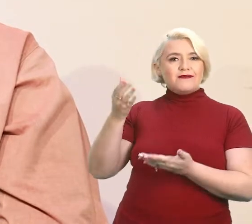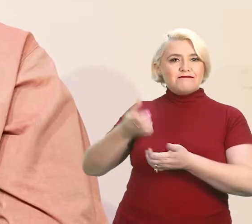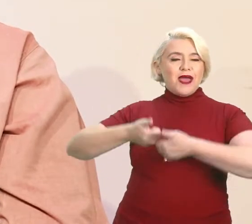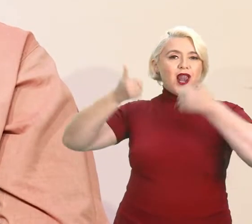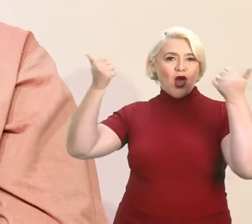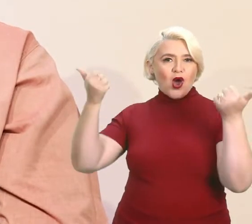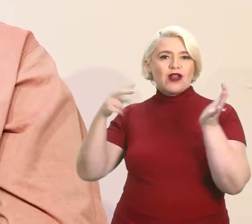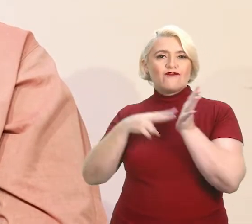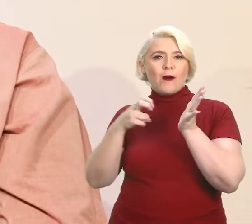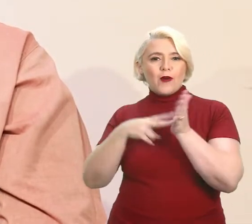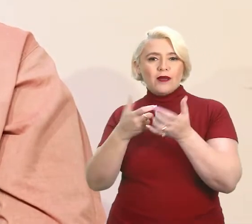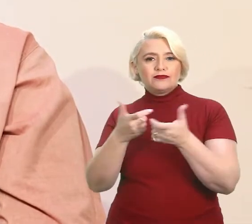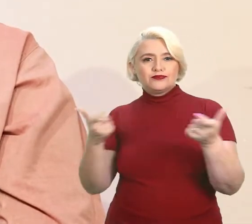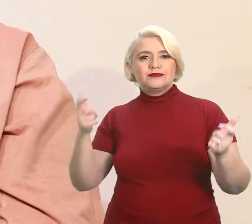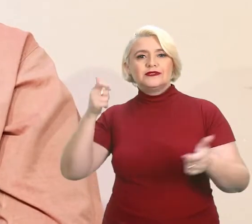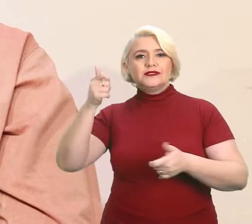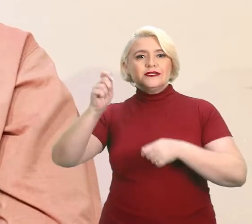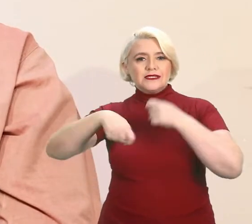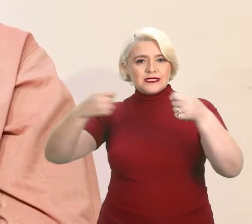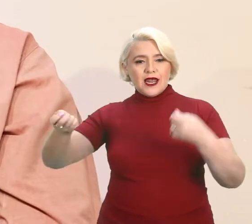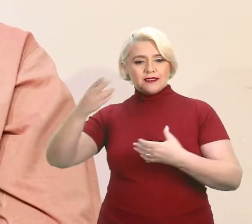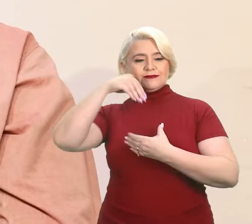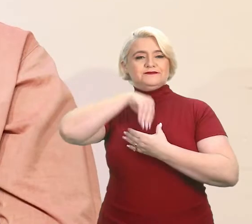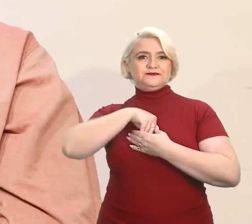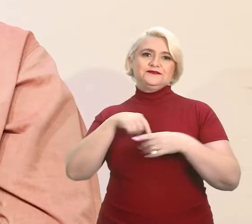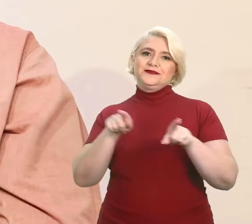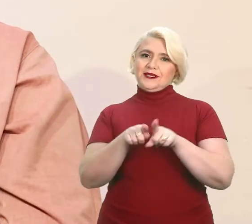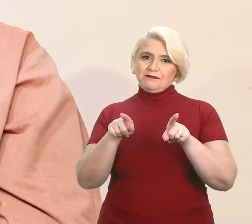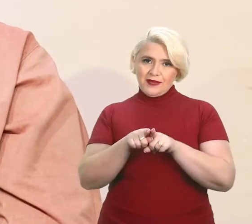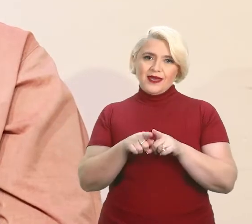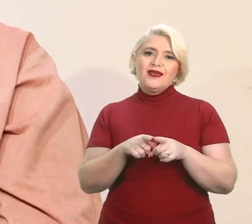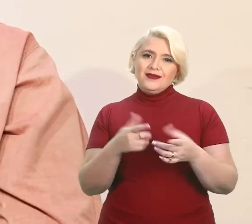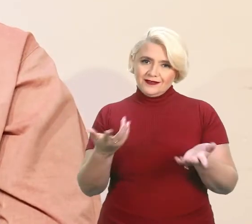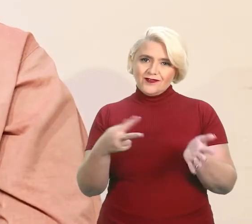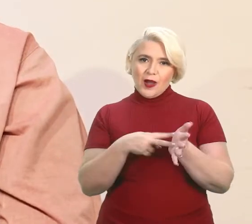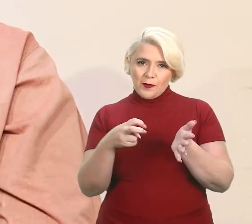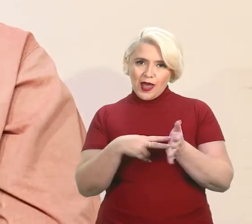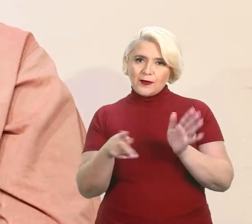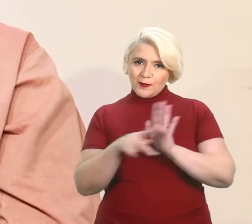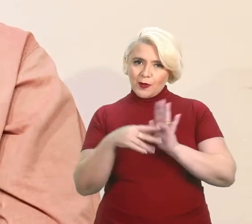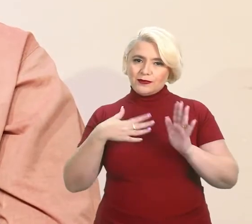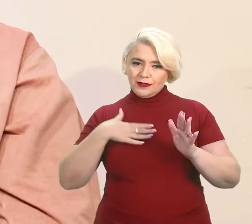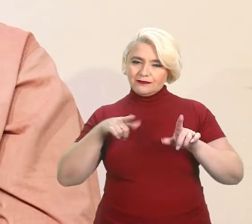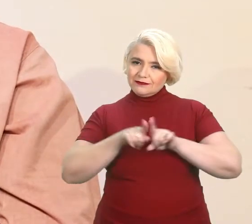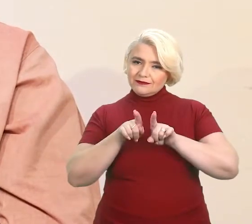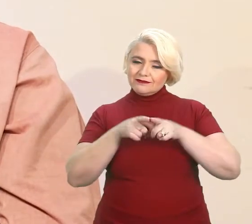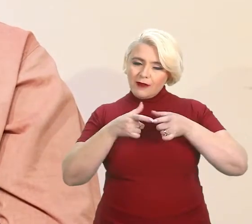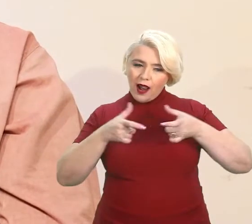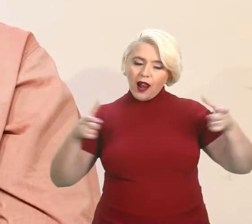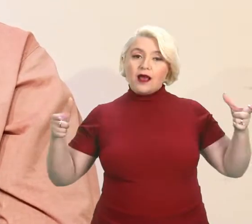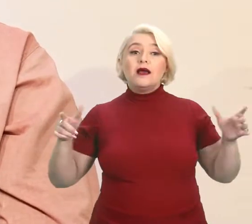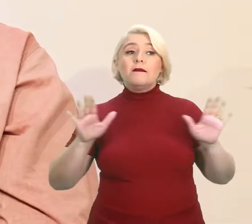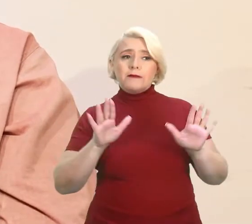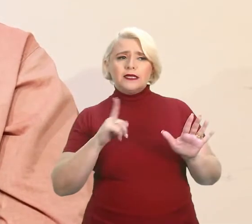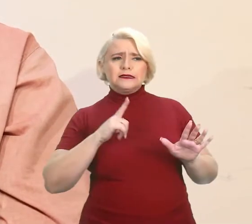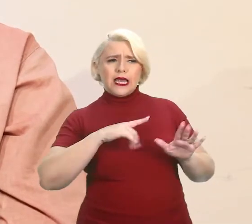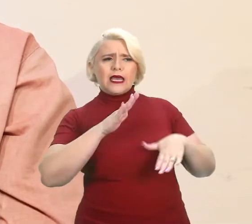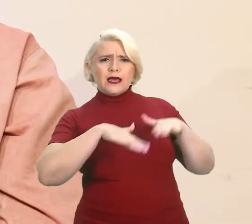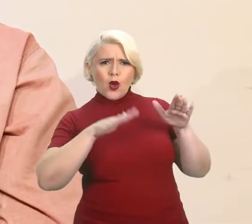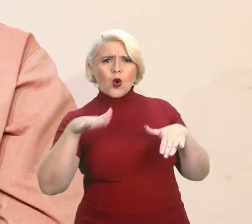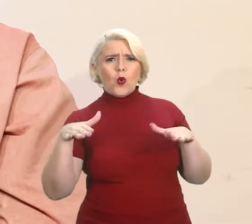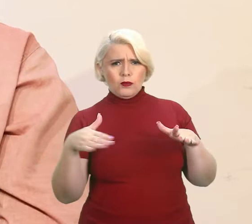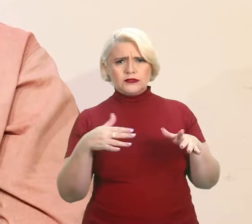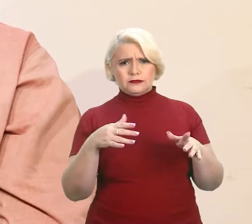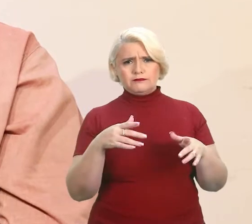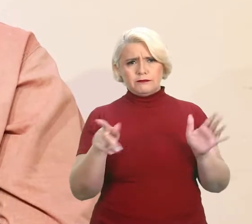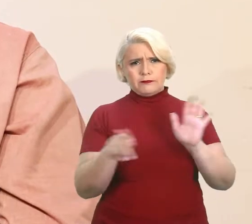também vão sendo internalizados né, no seu vocabulário. Mas tem algumas